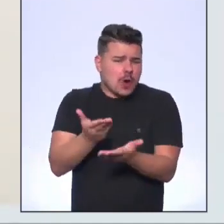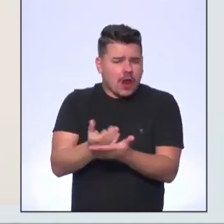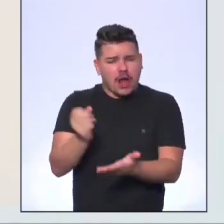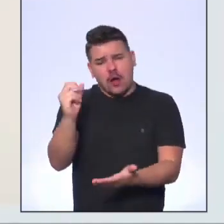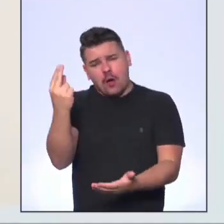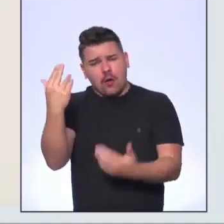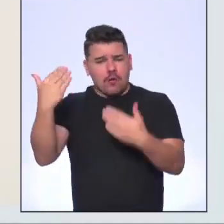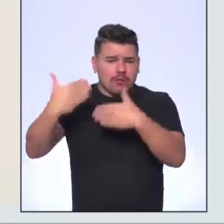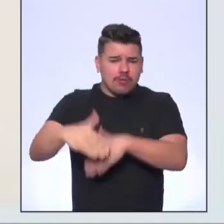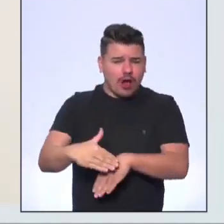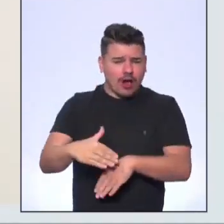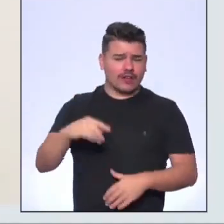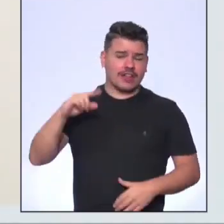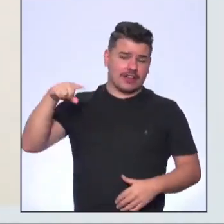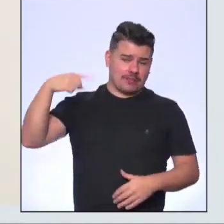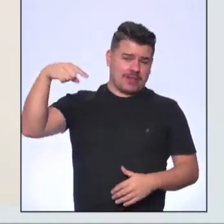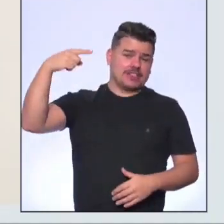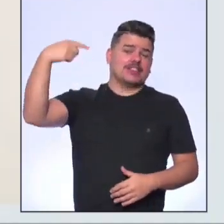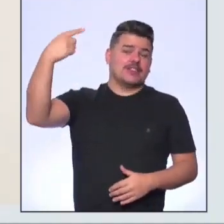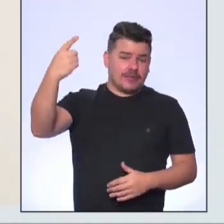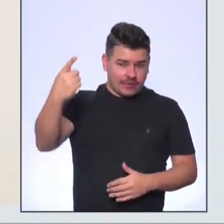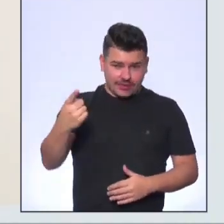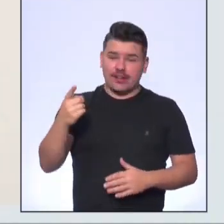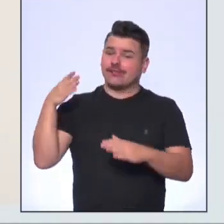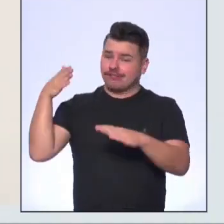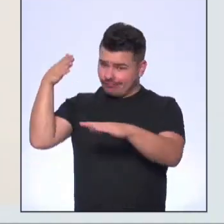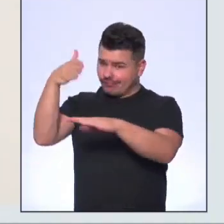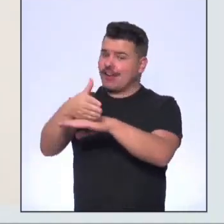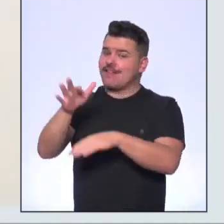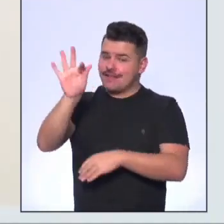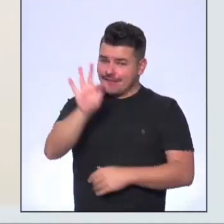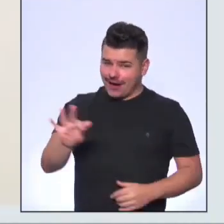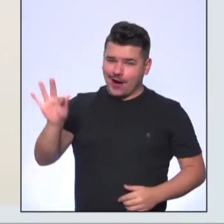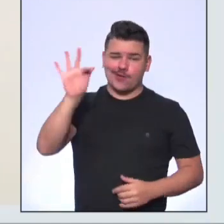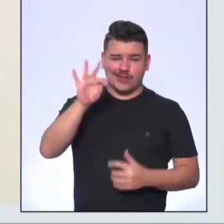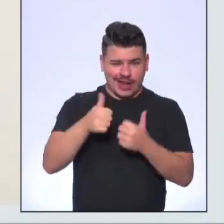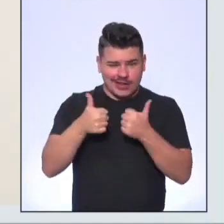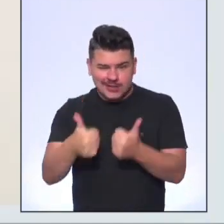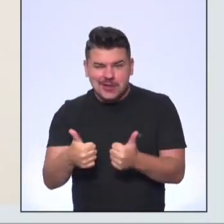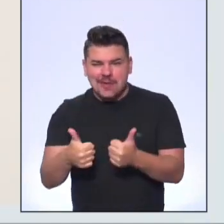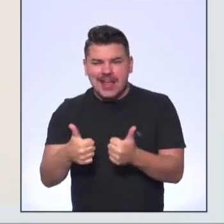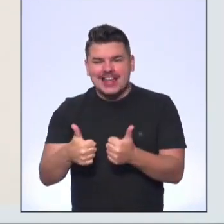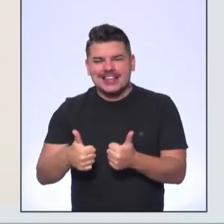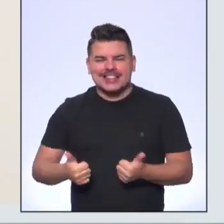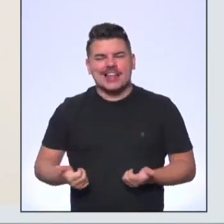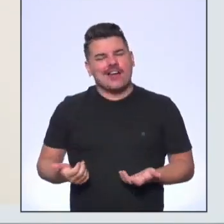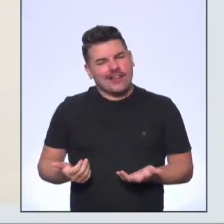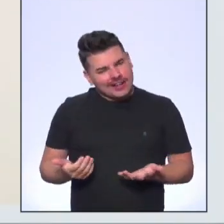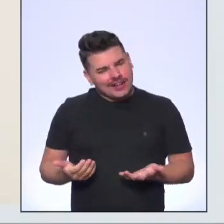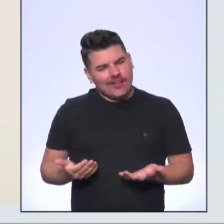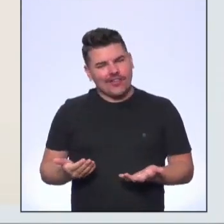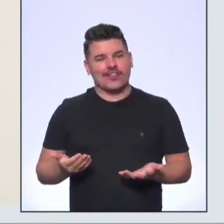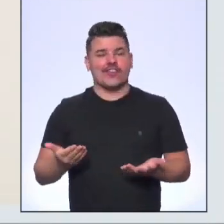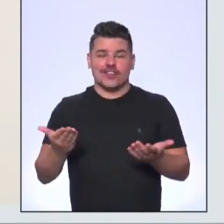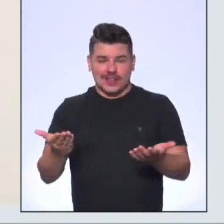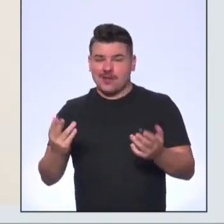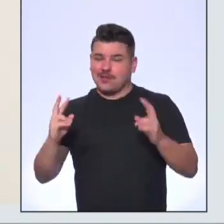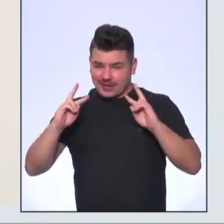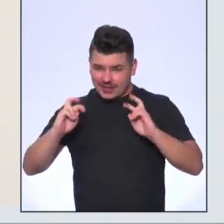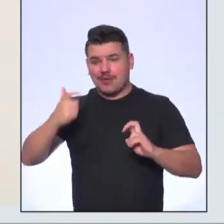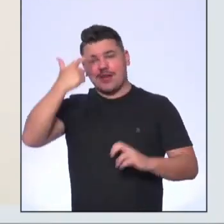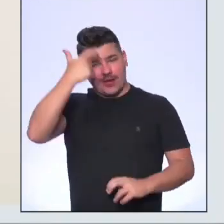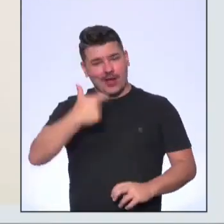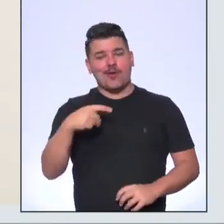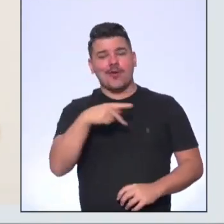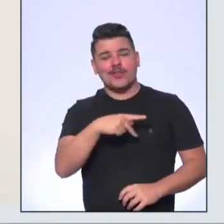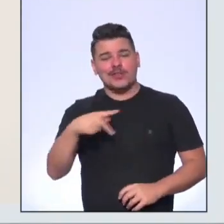e talvez mais para frente aí também para o vestibular. Certinho? E como você percebeu, né? Eu sou professor